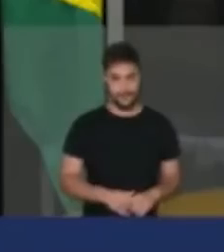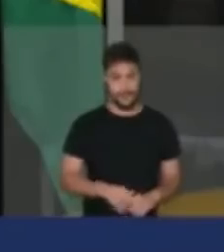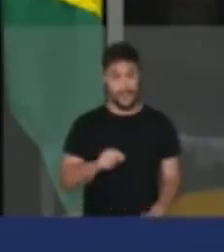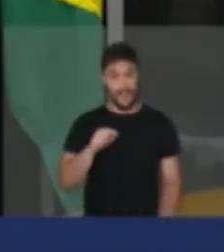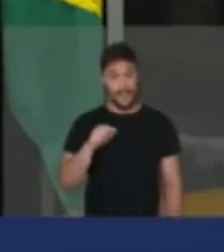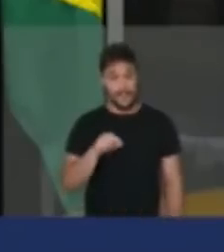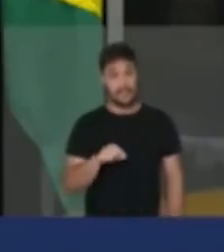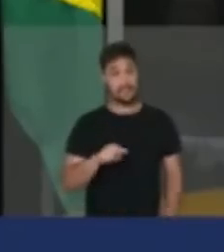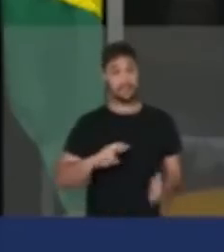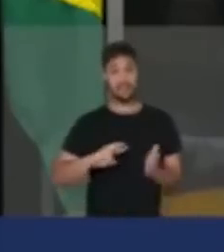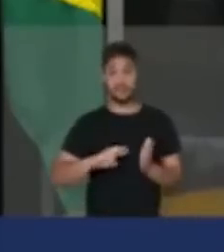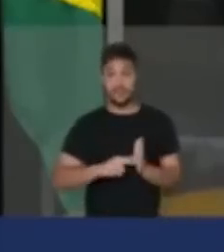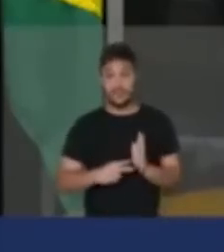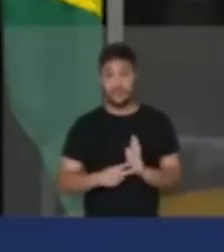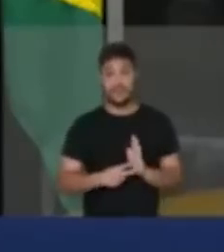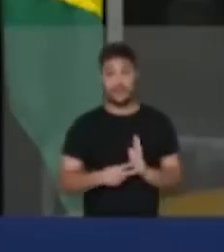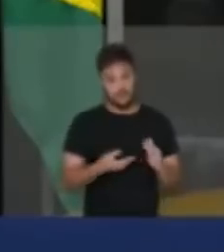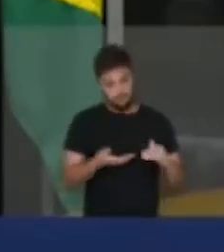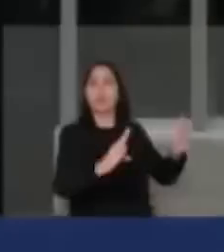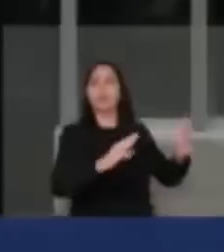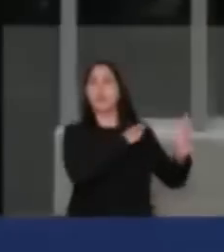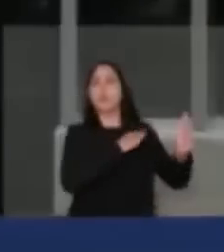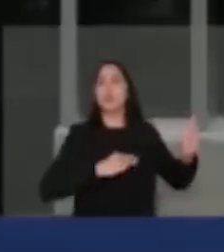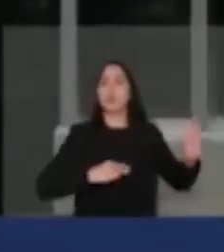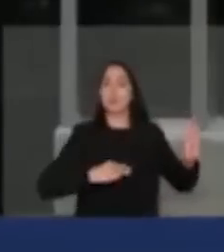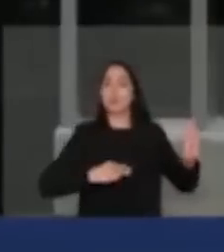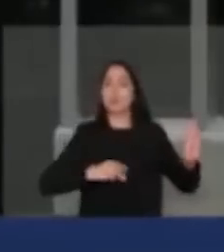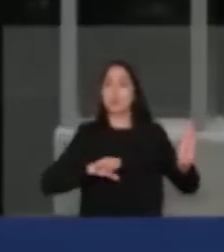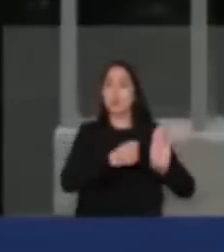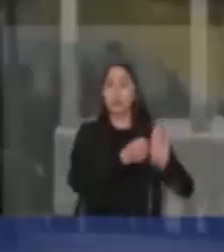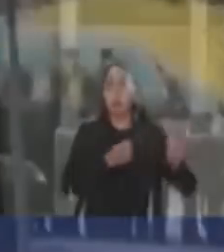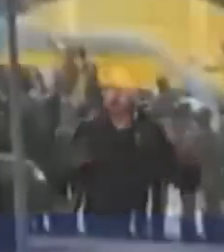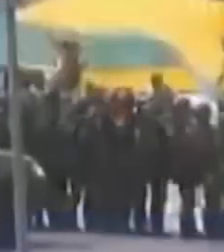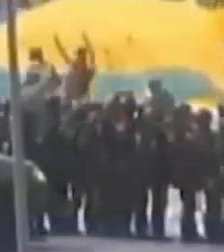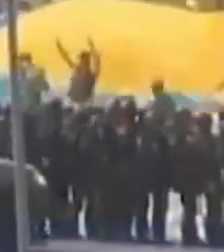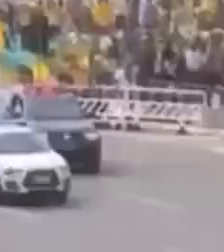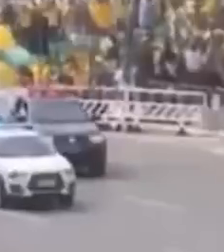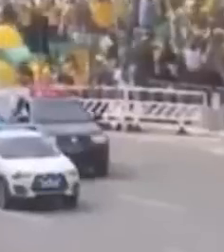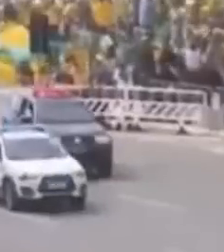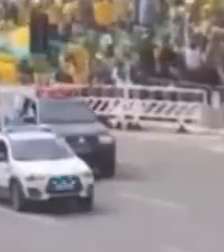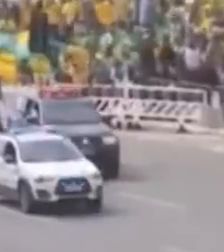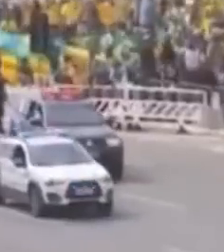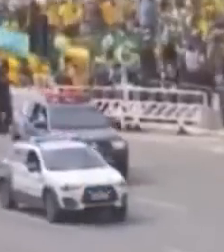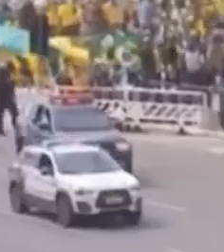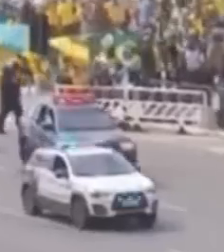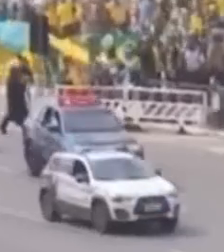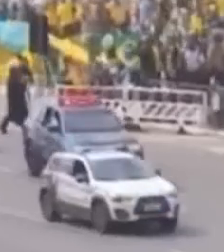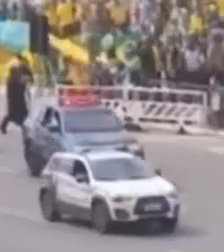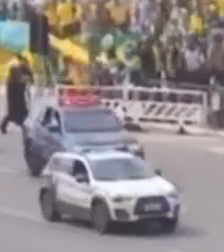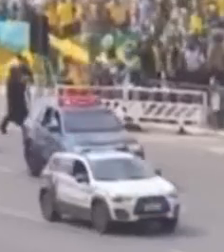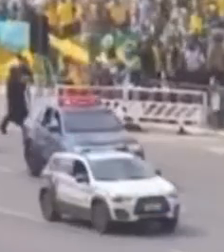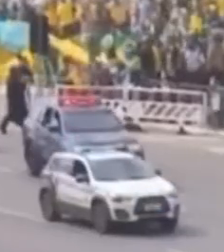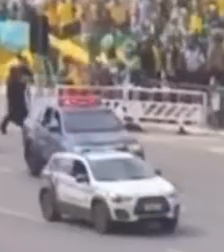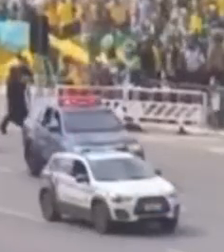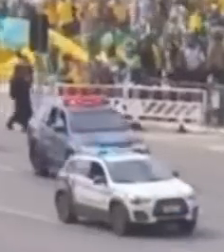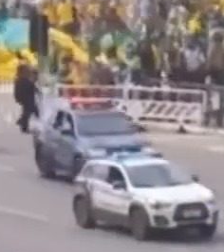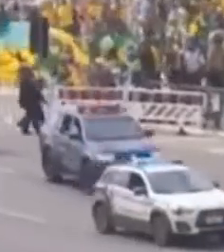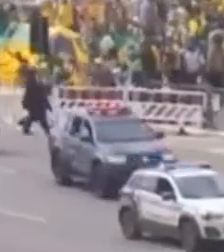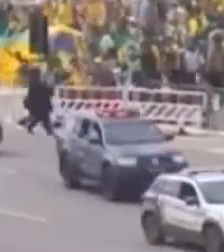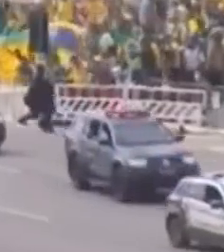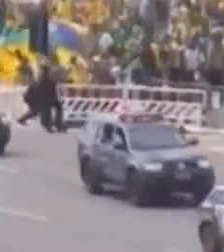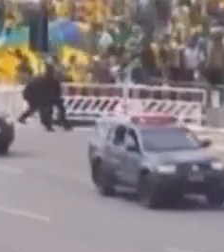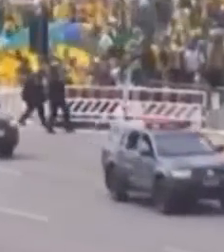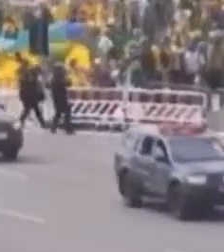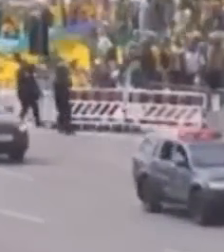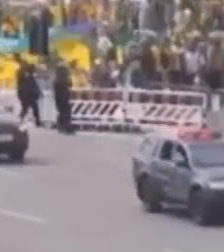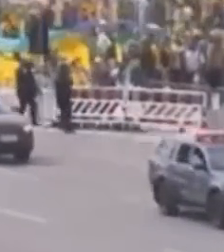nosso é ir atrás dos financiadores, quais foram os empresários que ajudaram a construção daquele 8